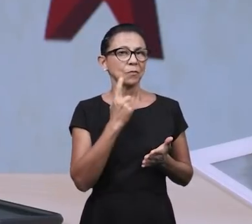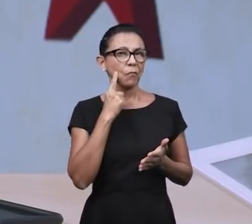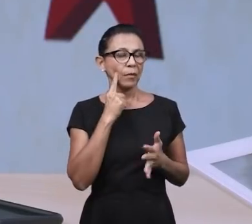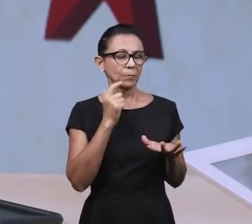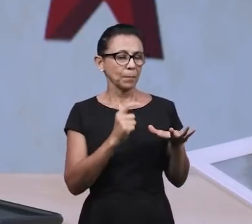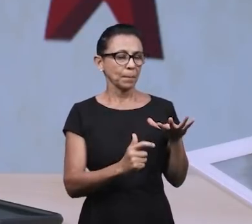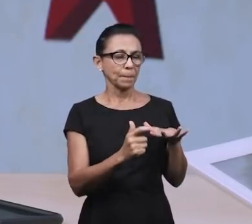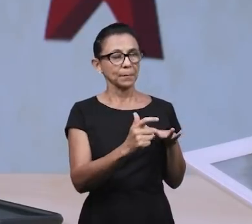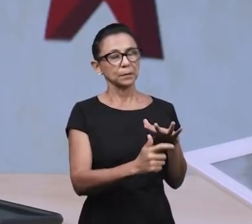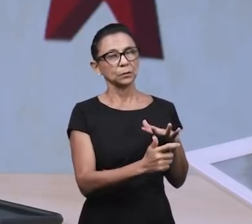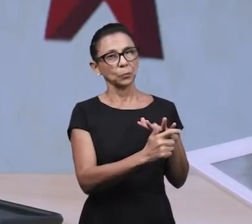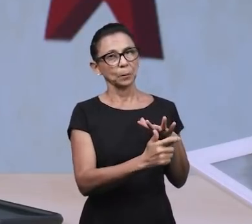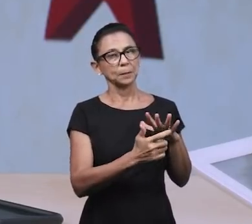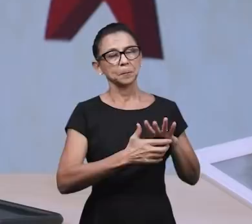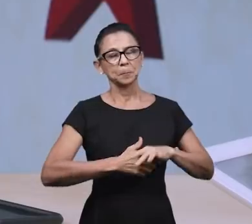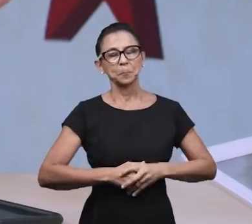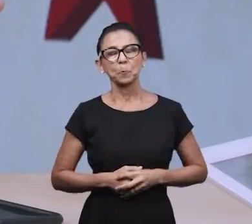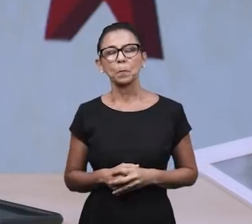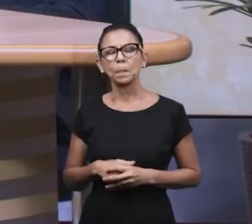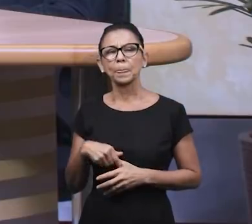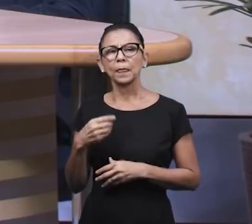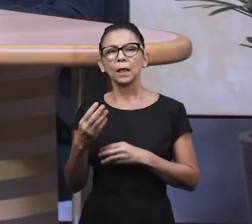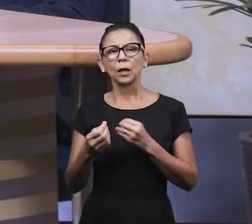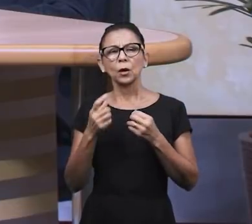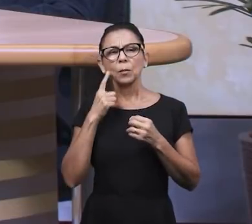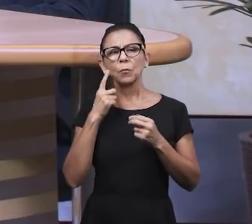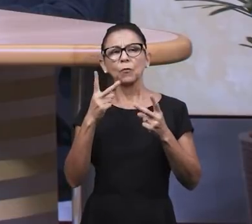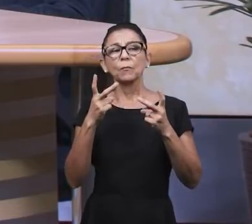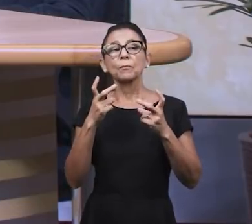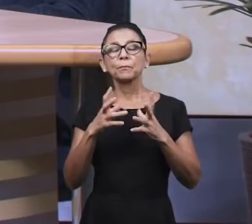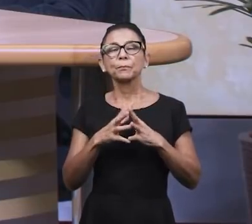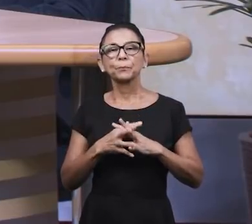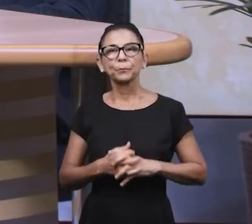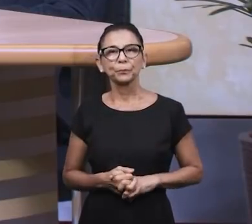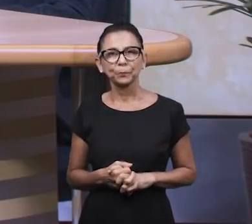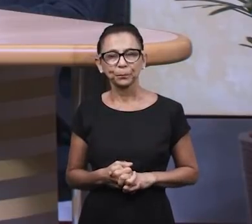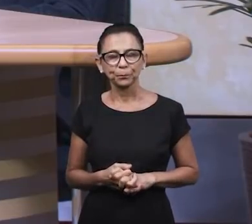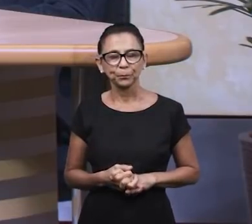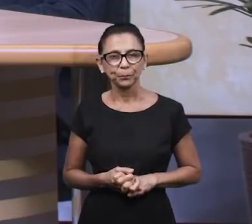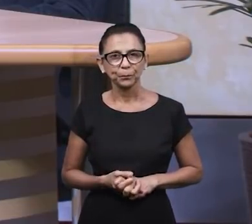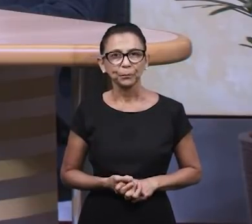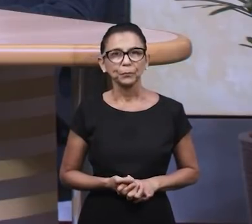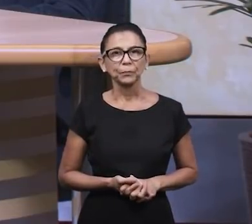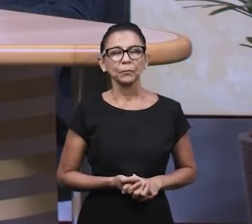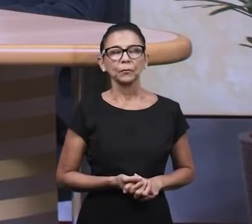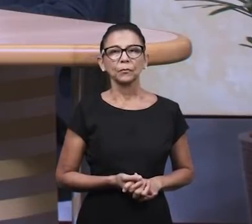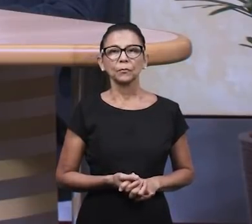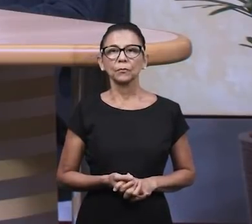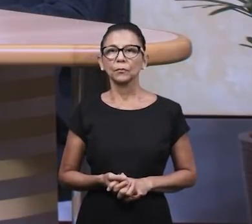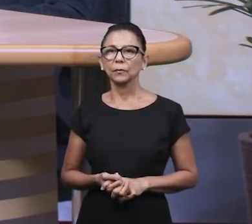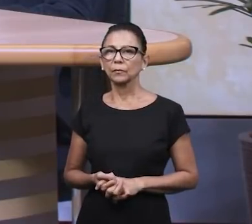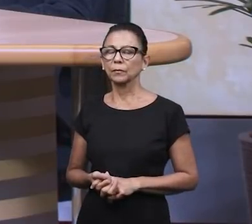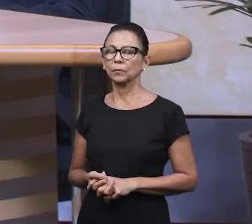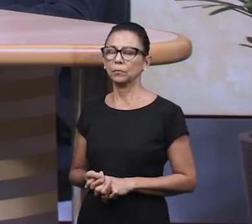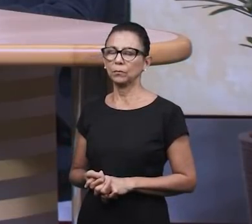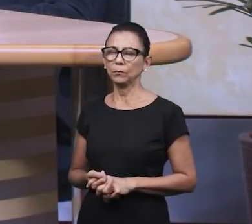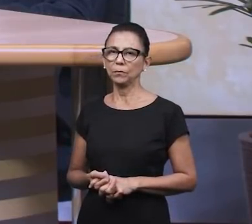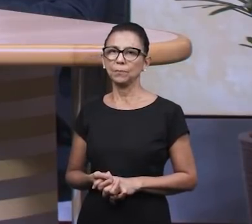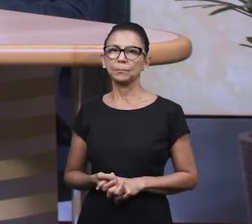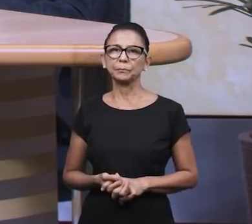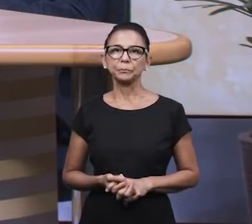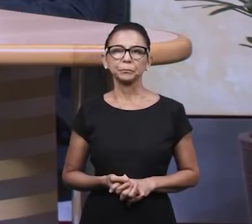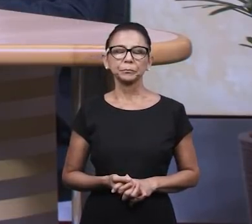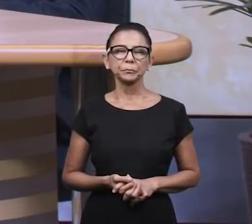Testamento. Como é que nós podemos, então, enxergar Jesus através dos atributos? Esse aspecto ele é extremamente